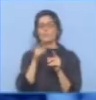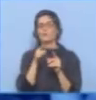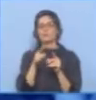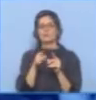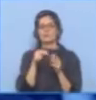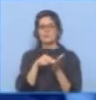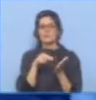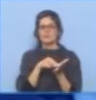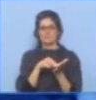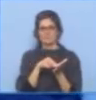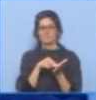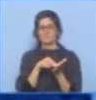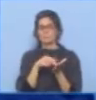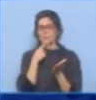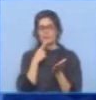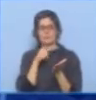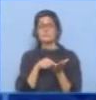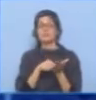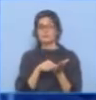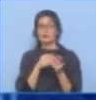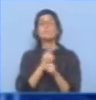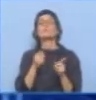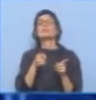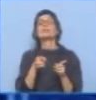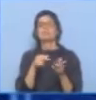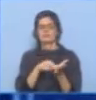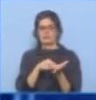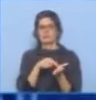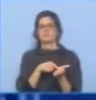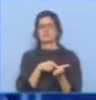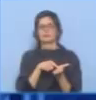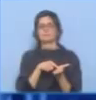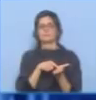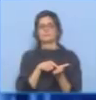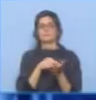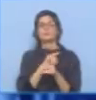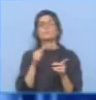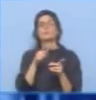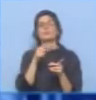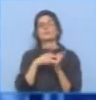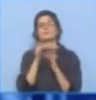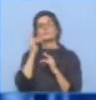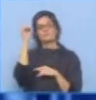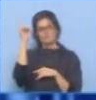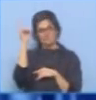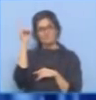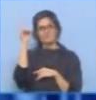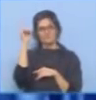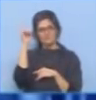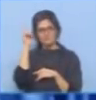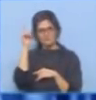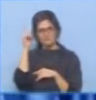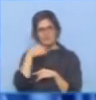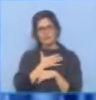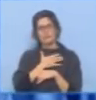todos, não é? Exatamente, e que, no fundo, o que é que estamos ali a fazer e por causa de quem é que estamos ali. Por causa de Jesus, não é? E, portanto, também nisso é muito